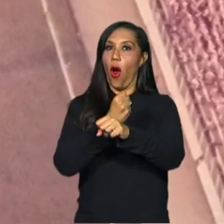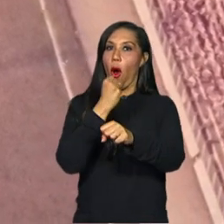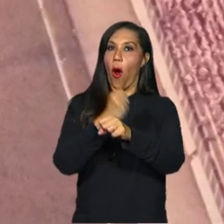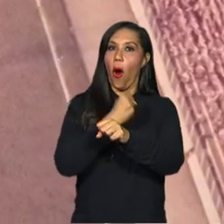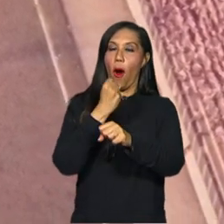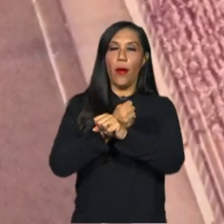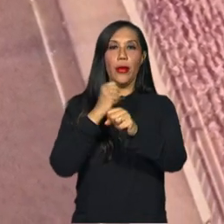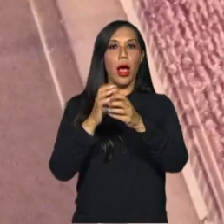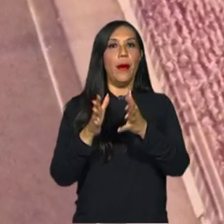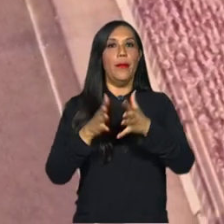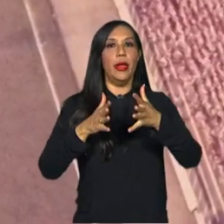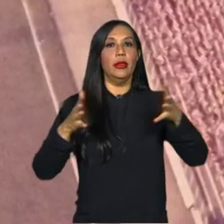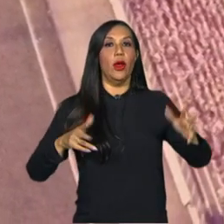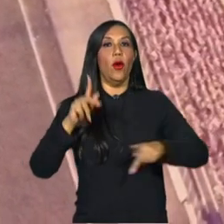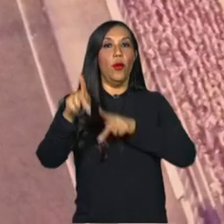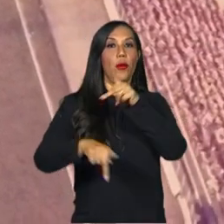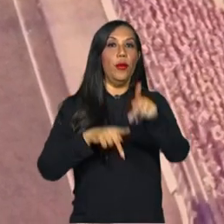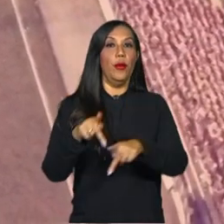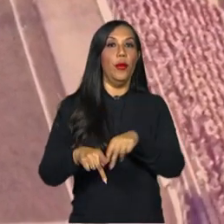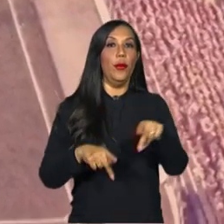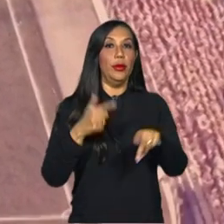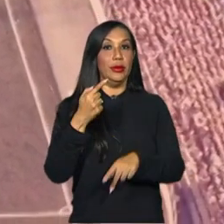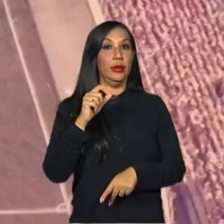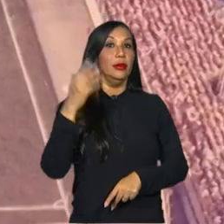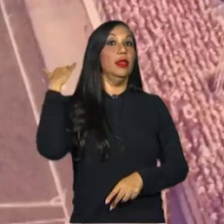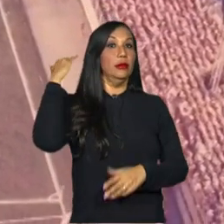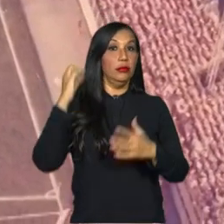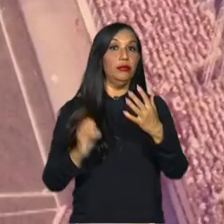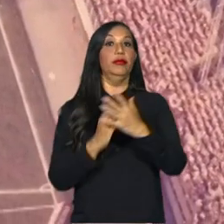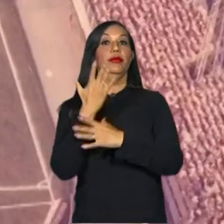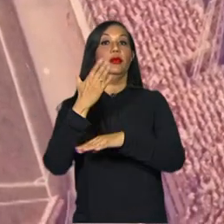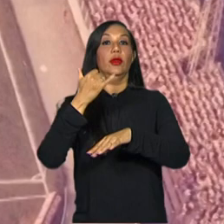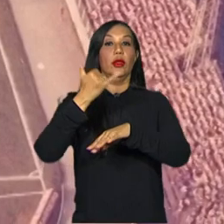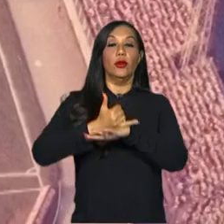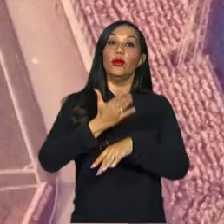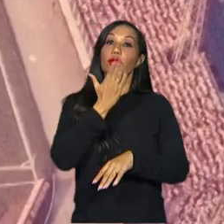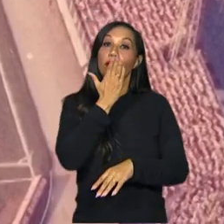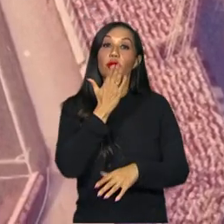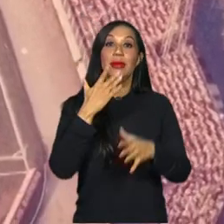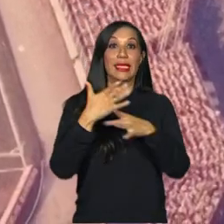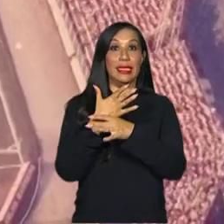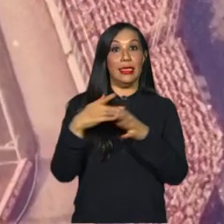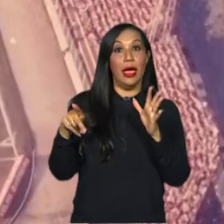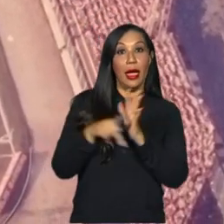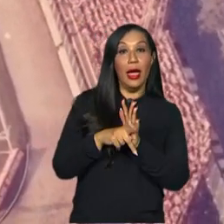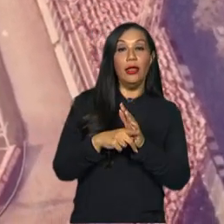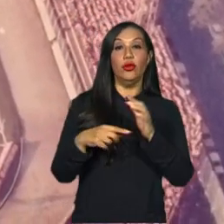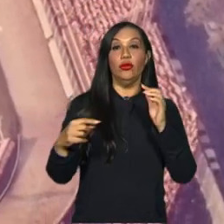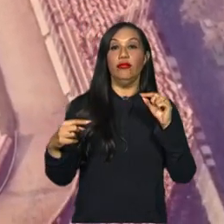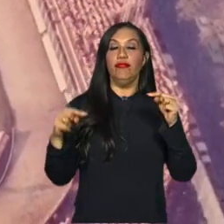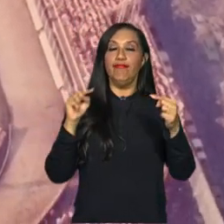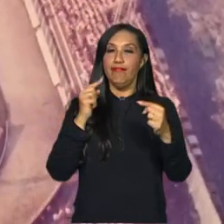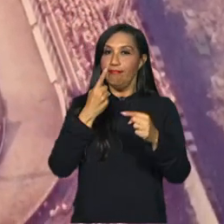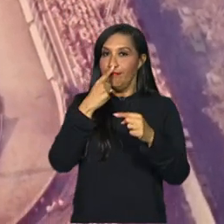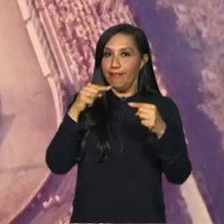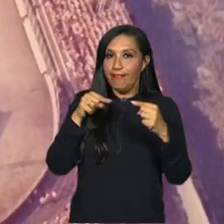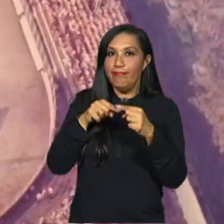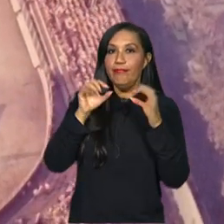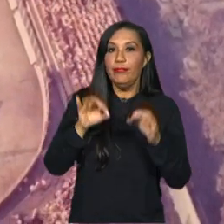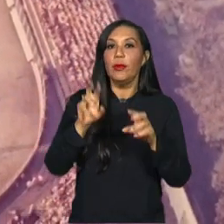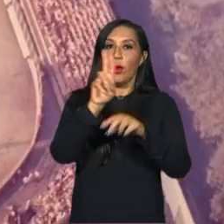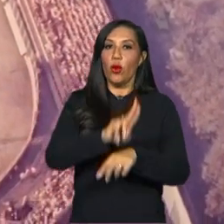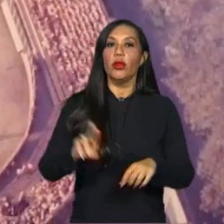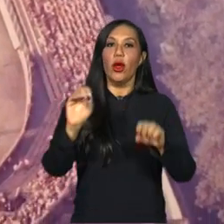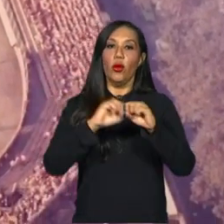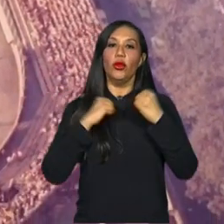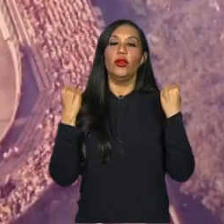do seu público. Nessa década de 70, surge Volta Redonda como clube, né, que é o clube da cidade agora, uma identificação, né, que vai usar o estádio,